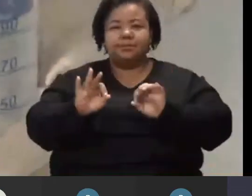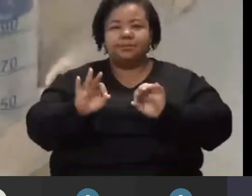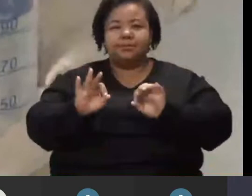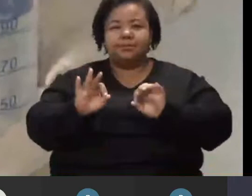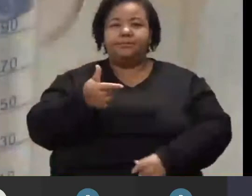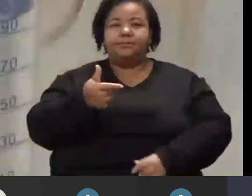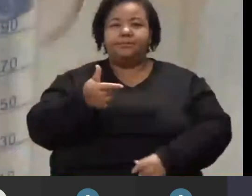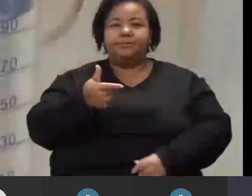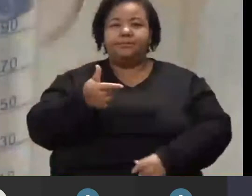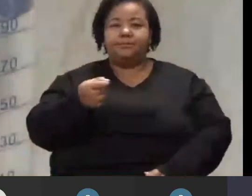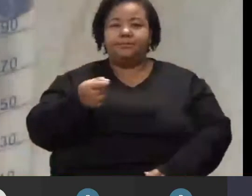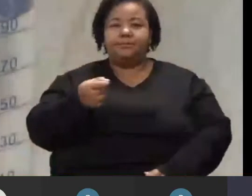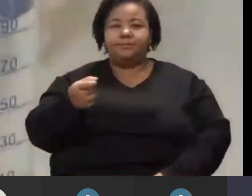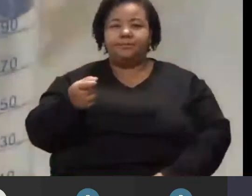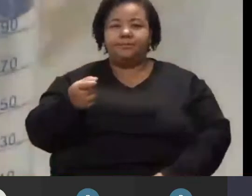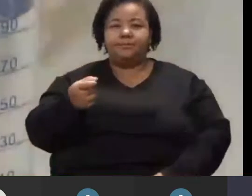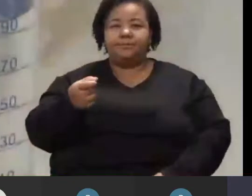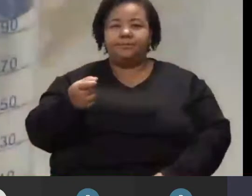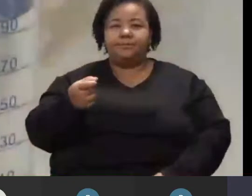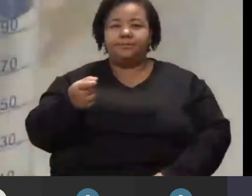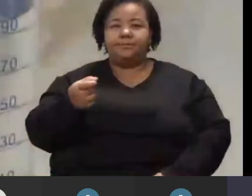para que você tenha o seu volume exato.